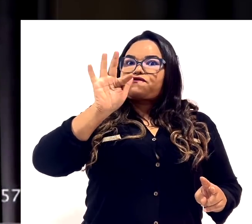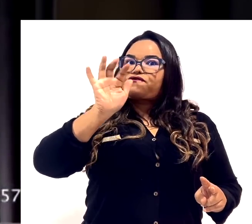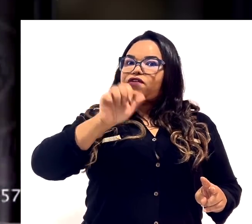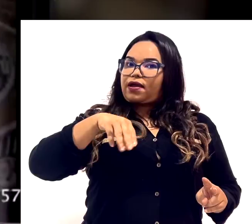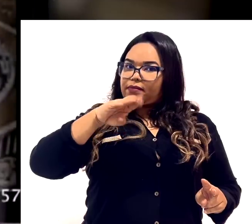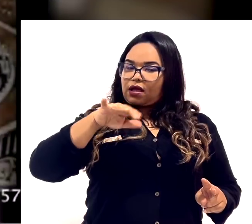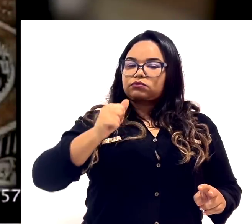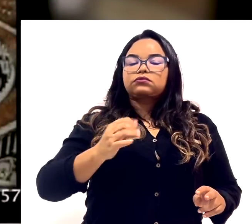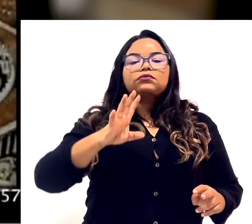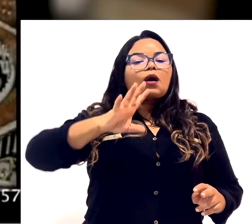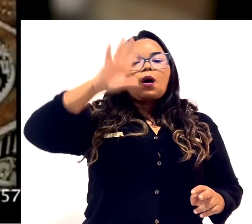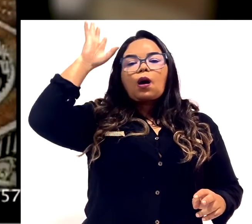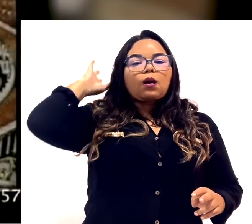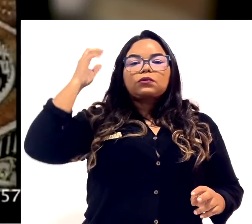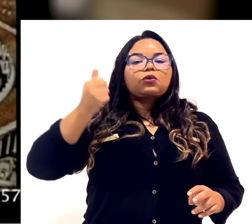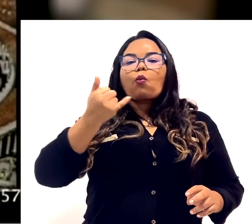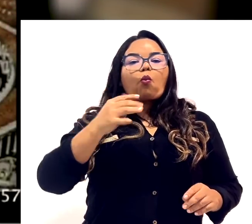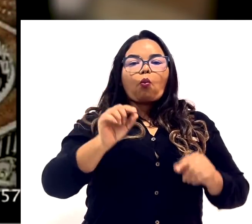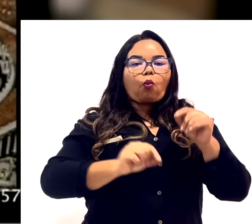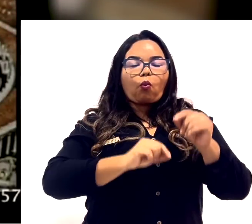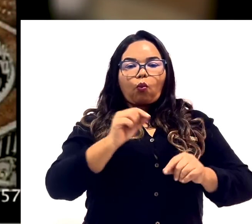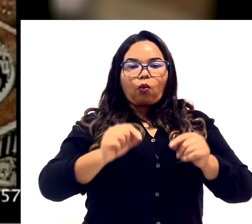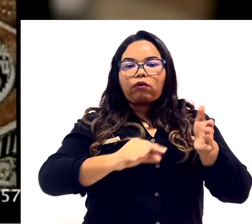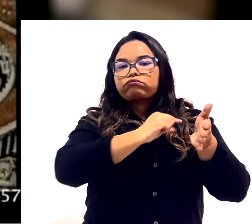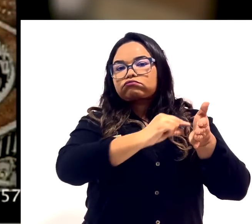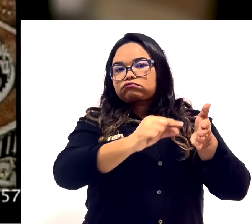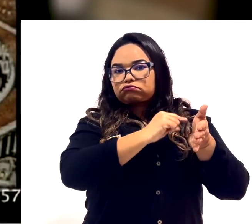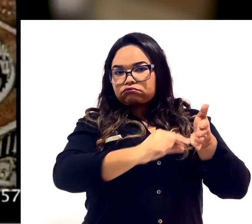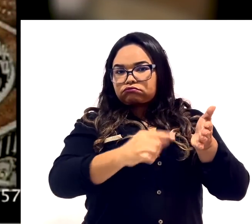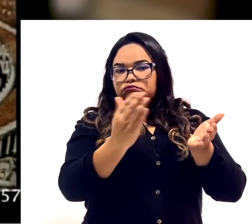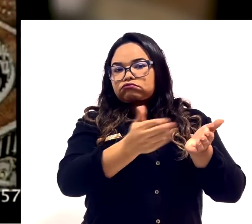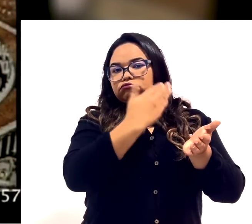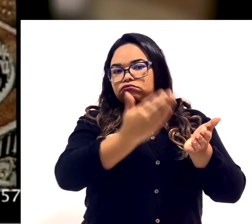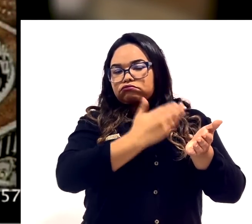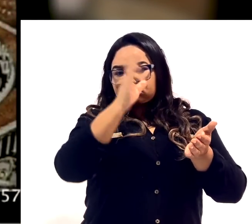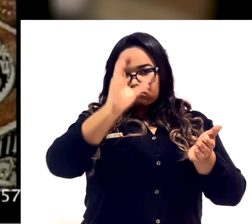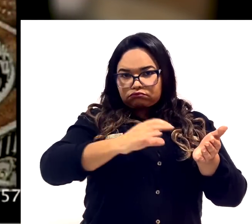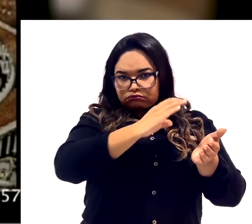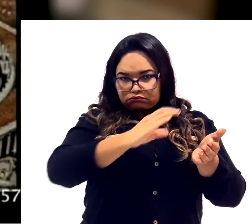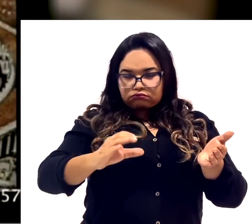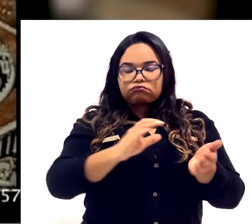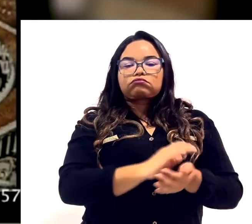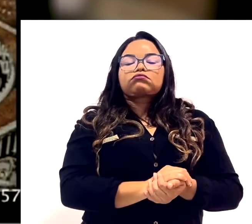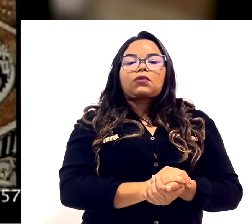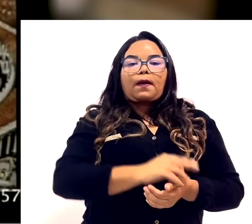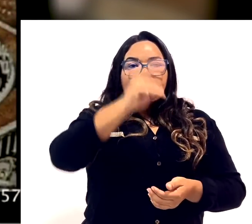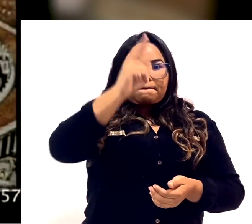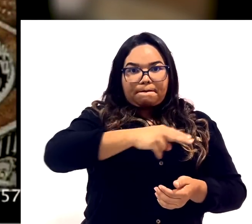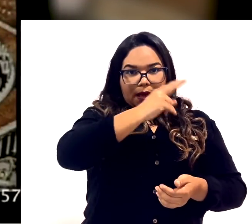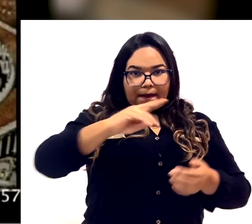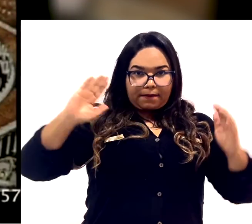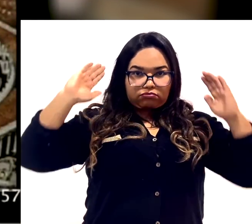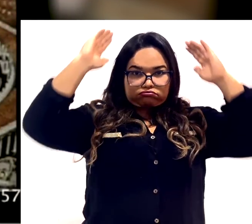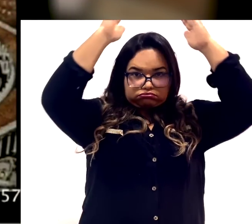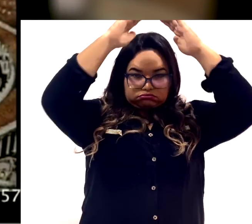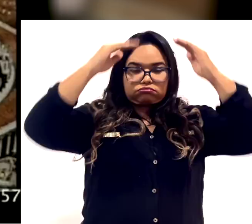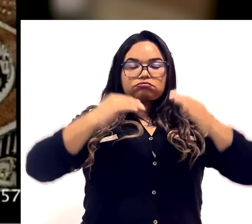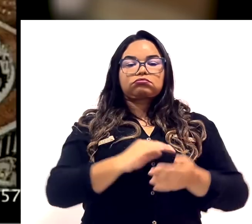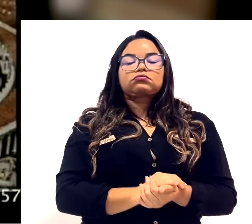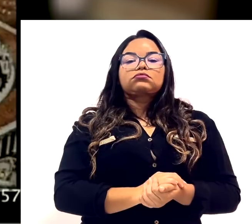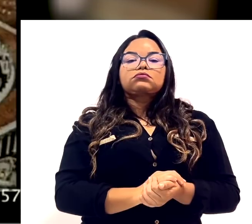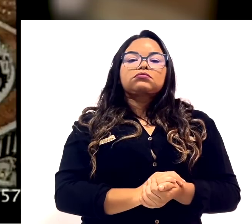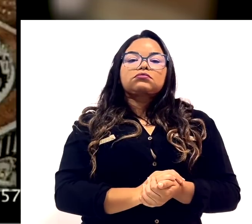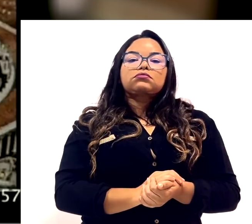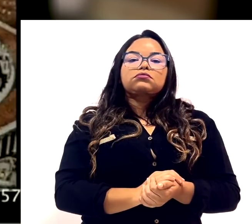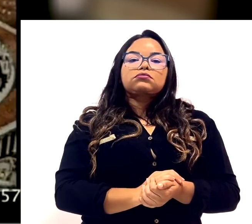Bem, o que diz Roma? Aqui temos o artigo da Enciclopédia Católica, volume 12, acerca do Papa que diz, esta autoridade